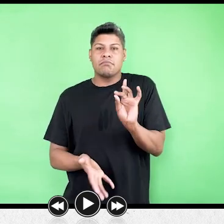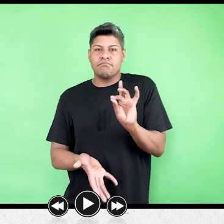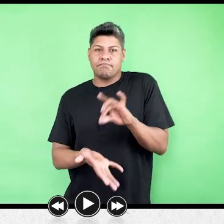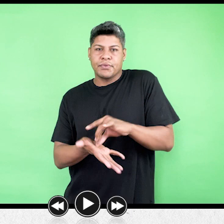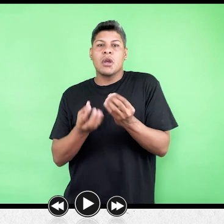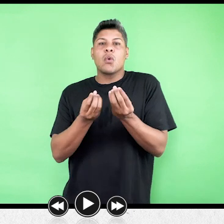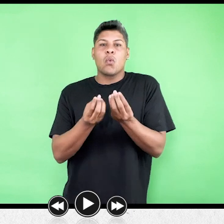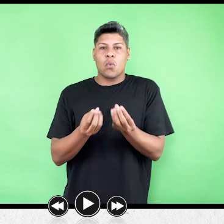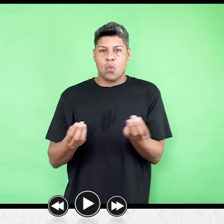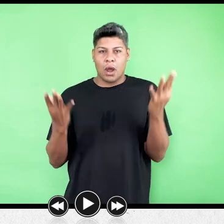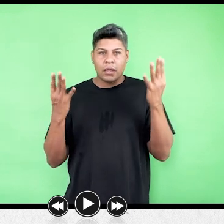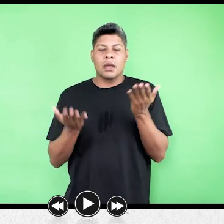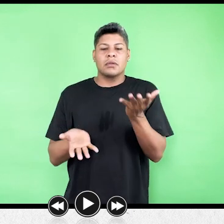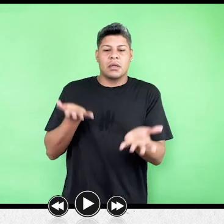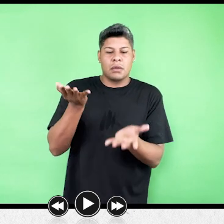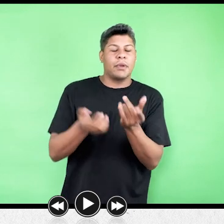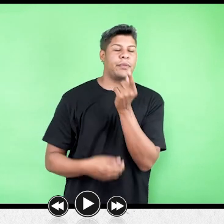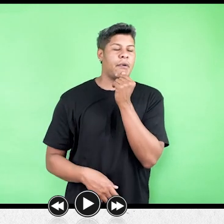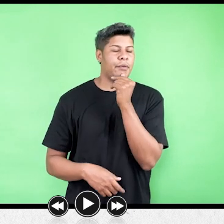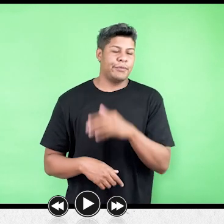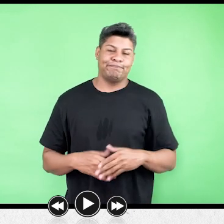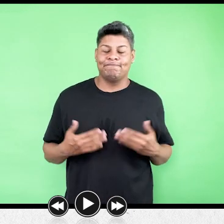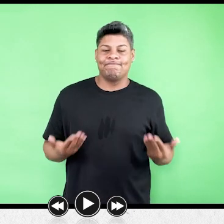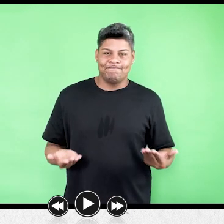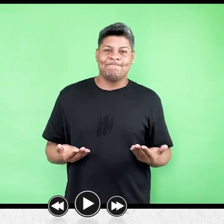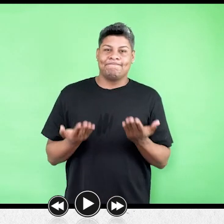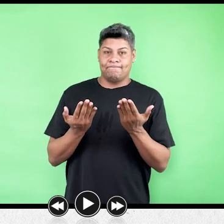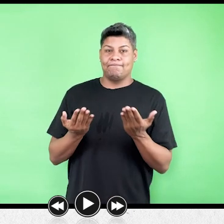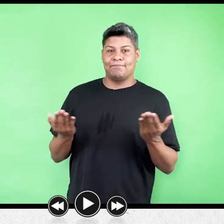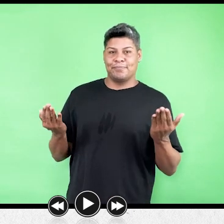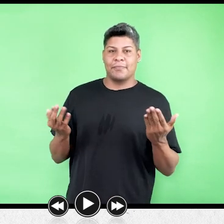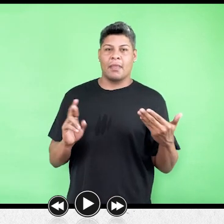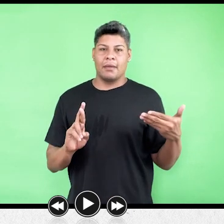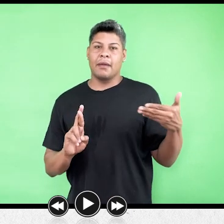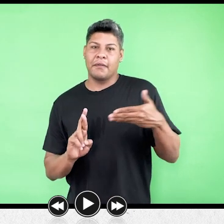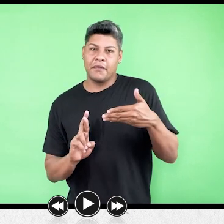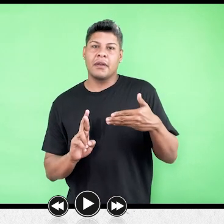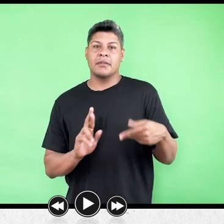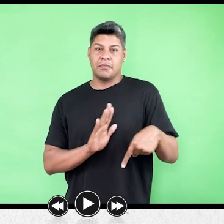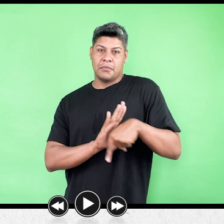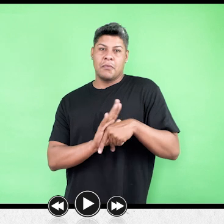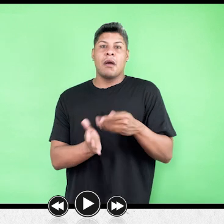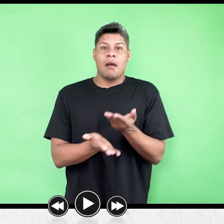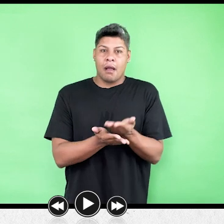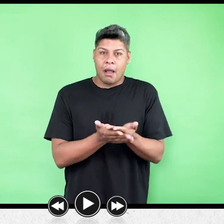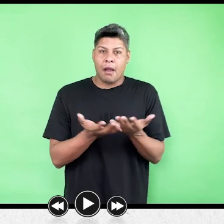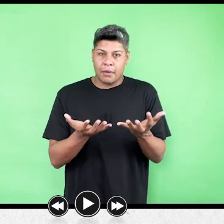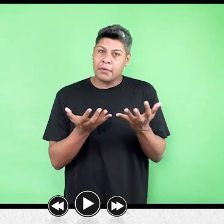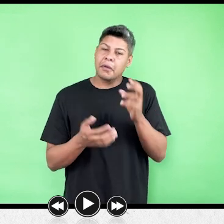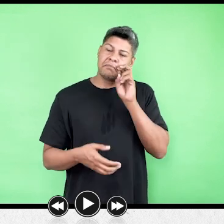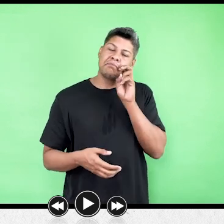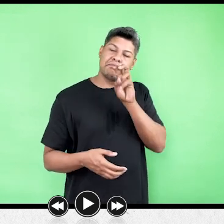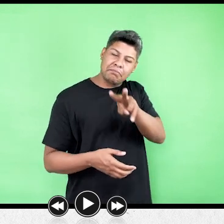eficiência e qualidade o tratamento da água. Então, aqui eu também deixo algumas referências, né, sobre essa aula, se vocês quiserem